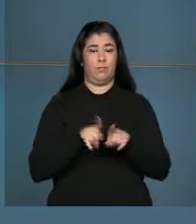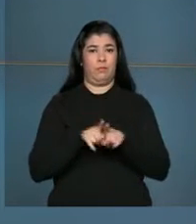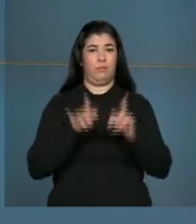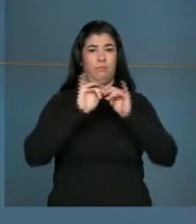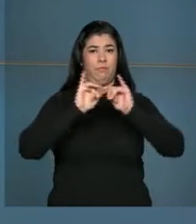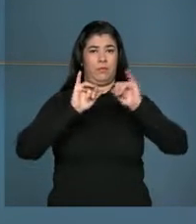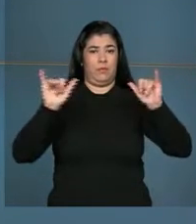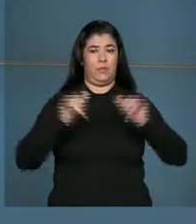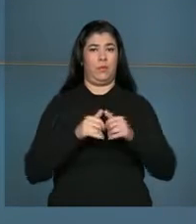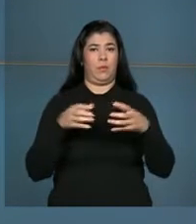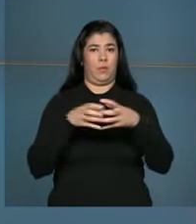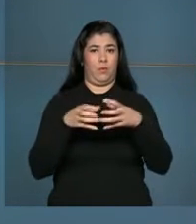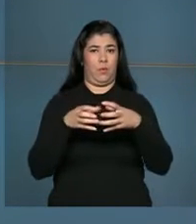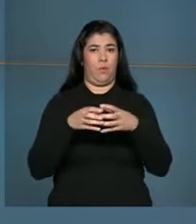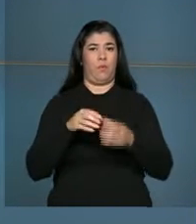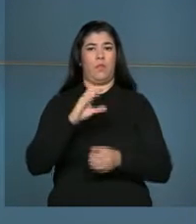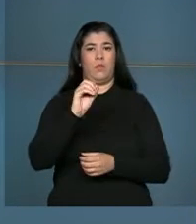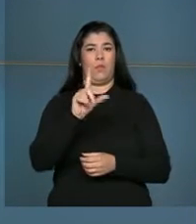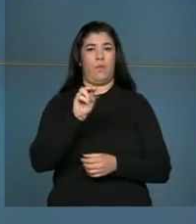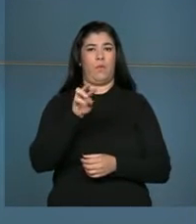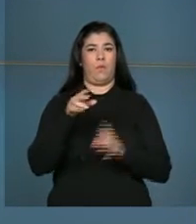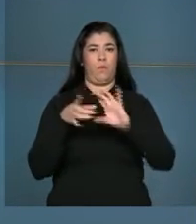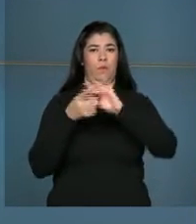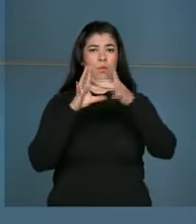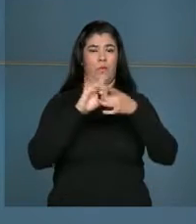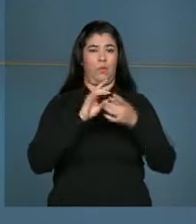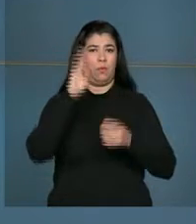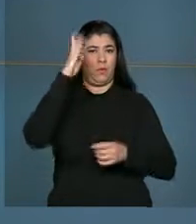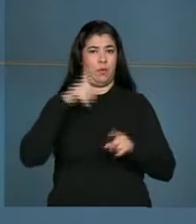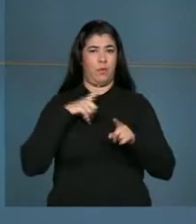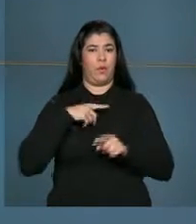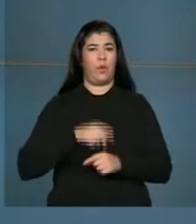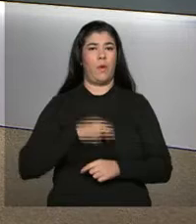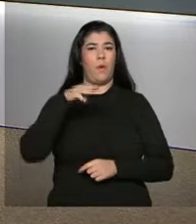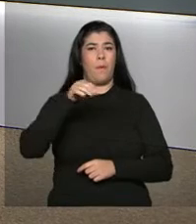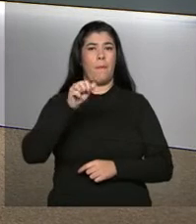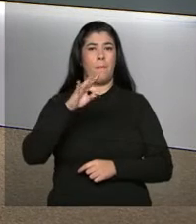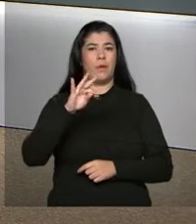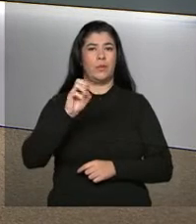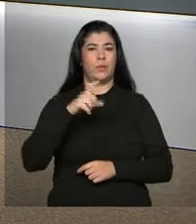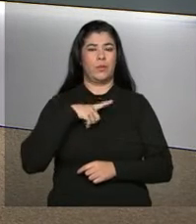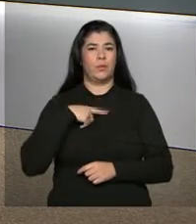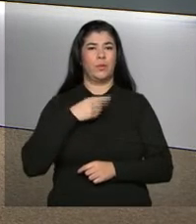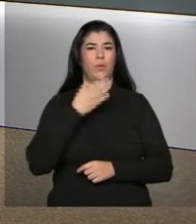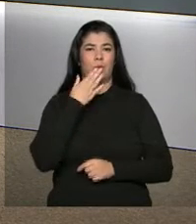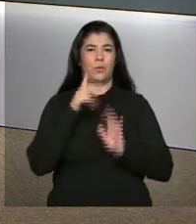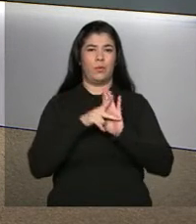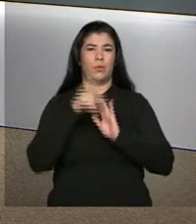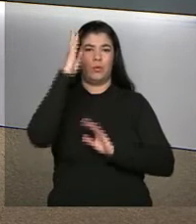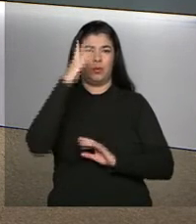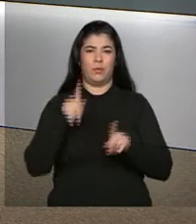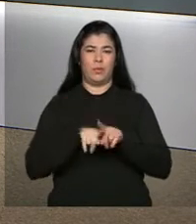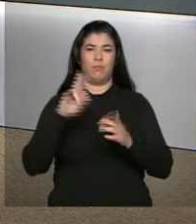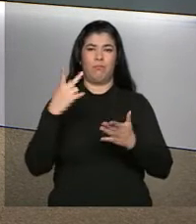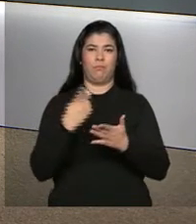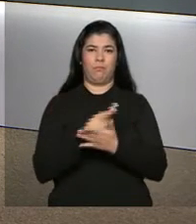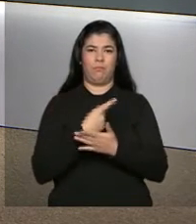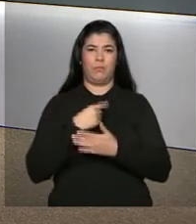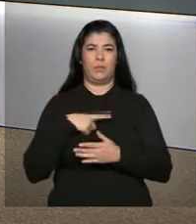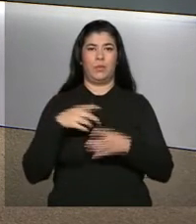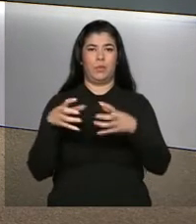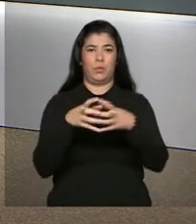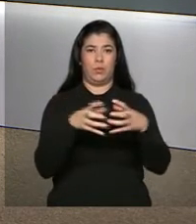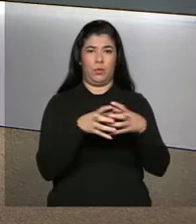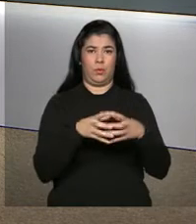lançado pelo comitê olímpico do brasil o mascote do time brasil os eventos acontecem com a presença da delegação brasileira